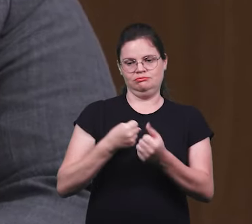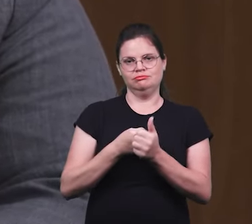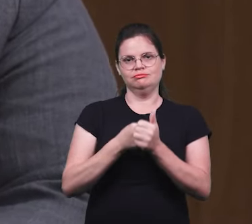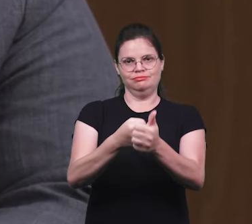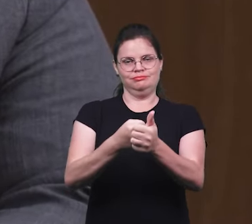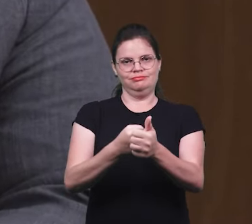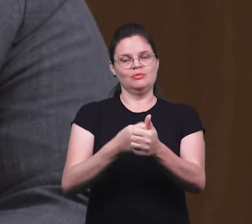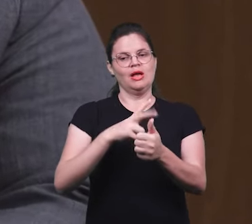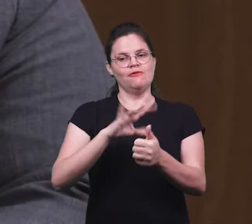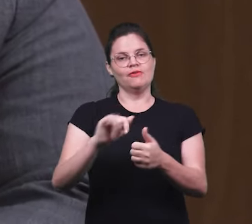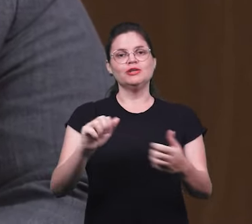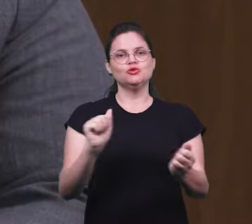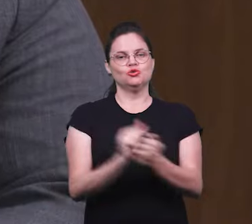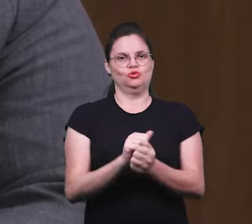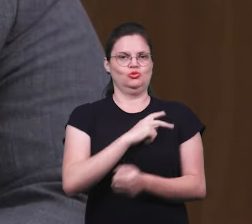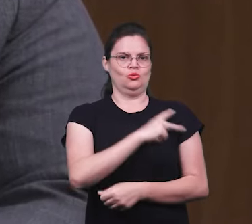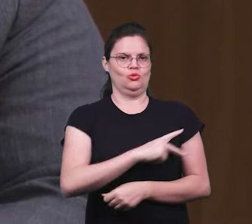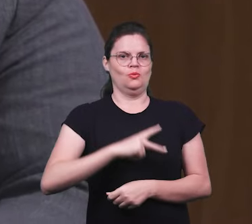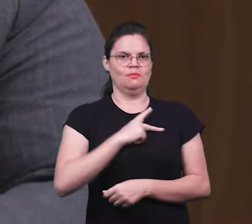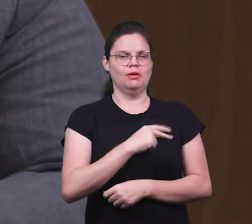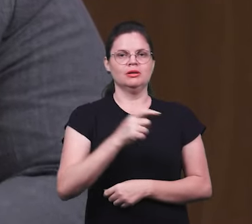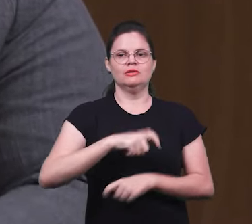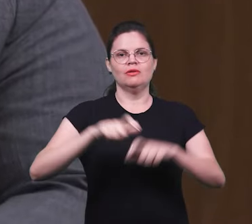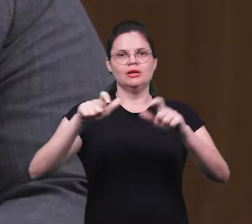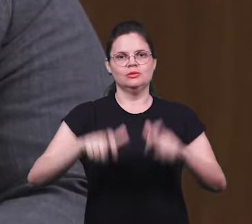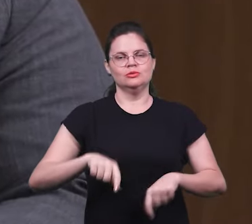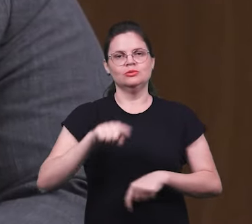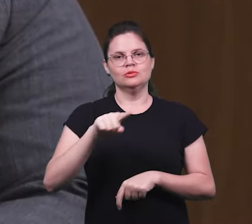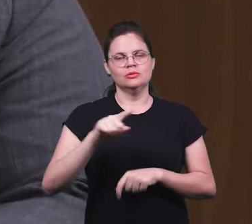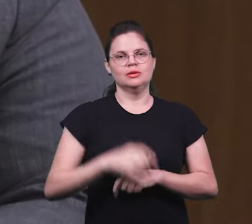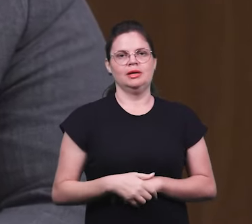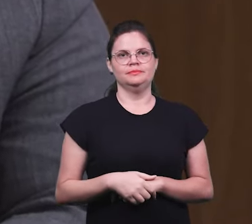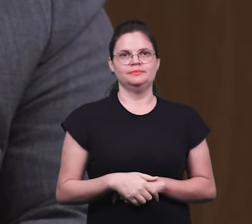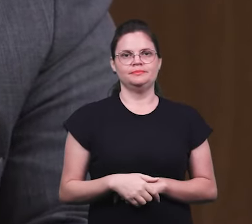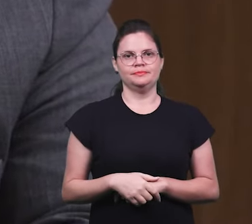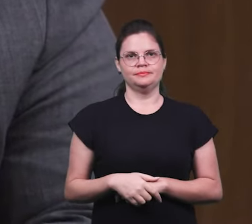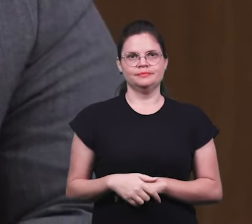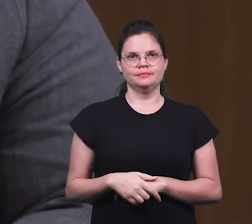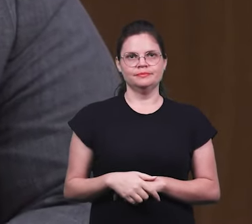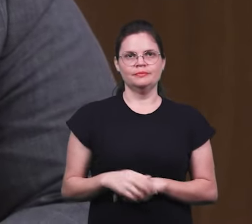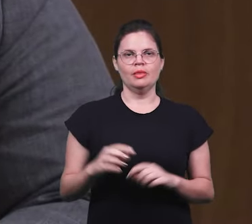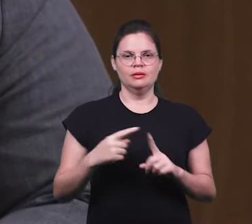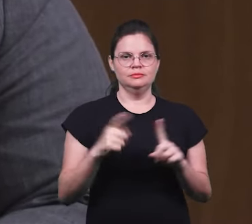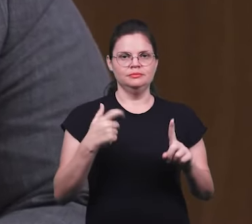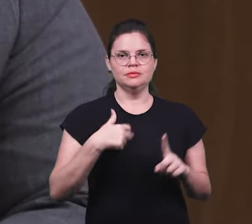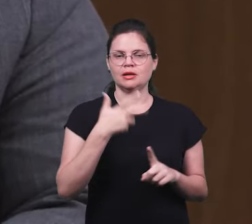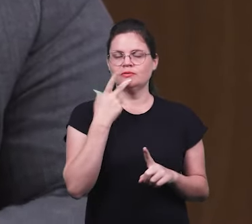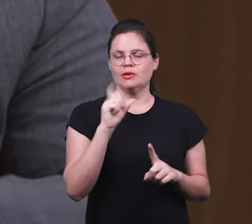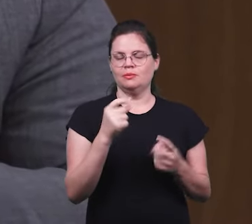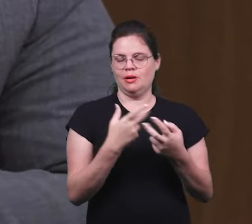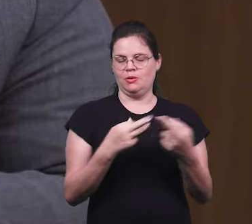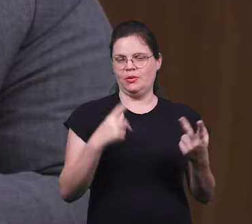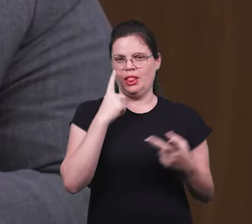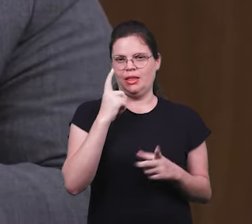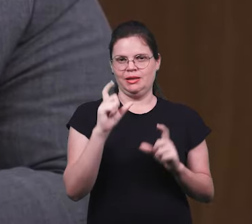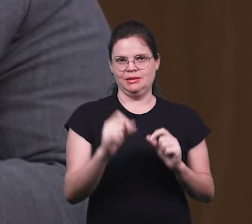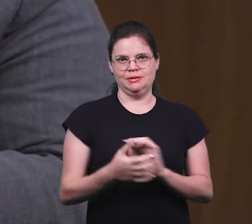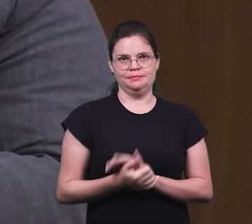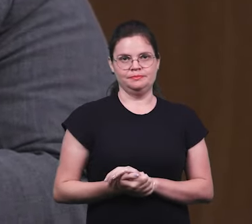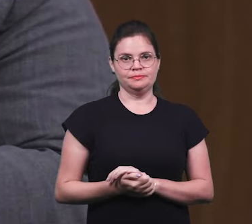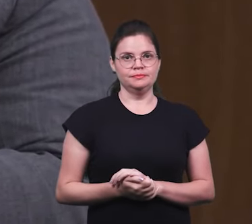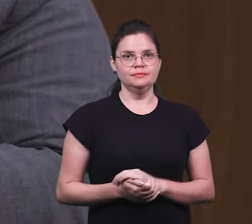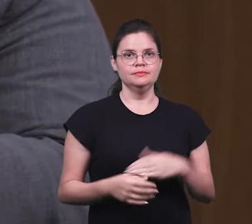aos irmãos de Antioquia a respeito da deliberação tomada no Concílio de Jerusalém. Mas aqui eu queria fazer uma observação muito interessante. Naquele momento, Paulo